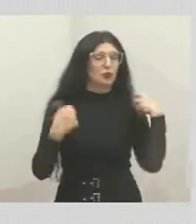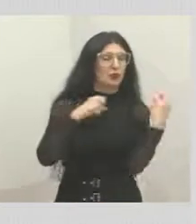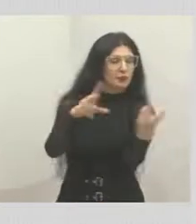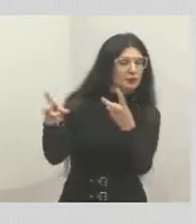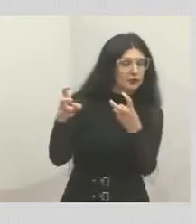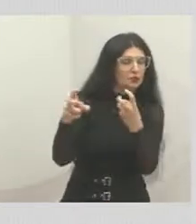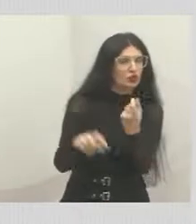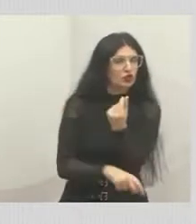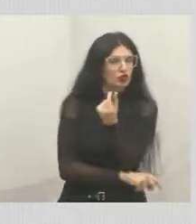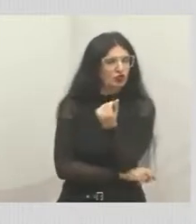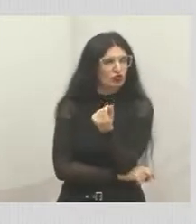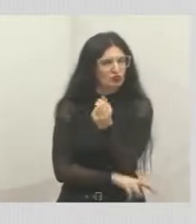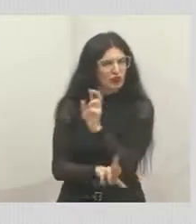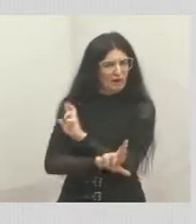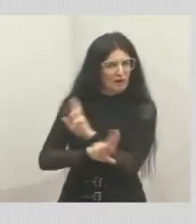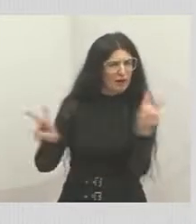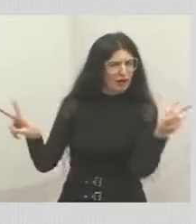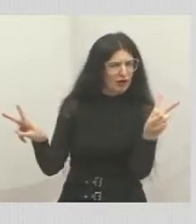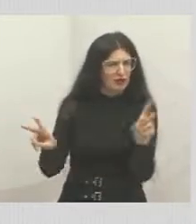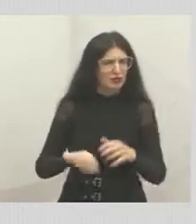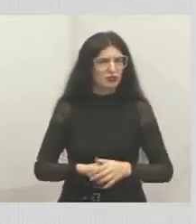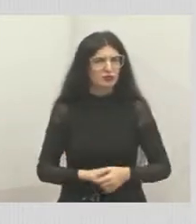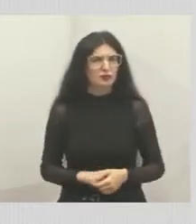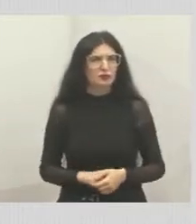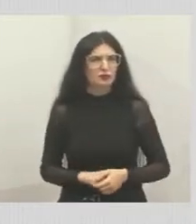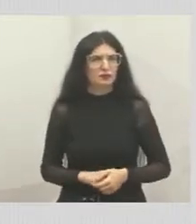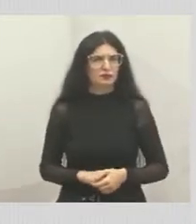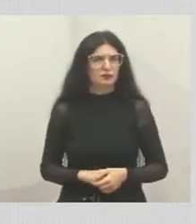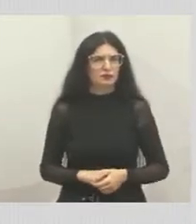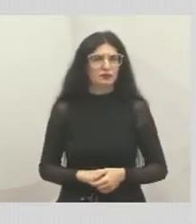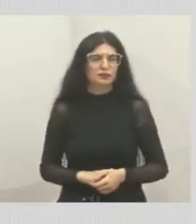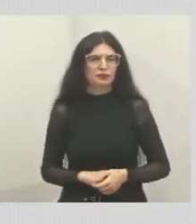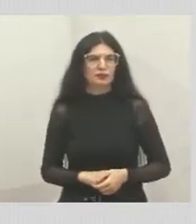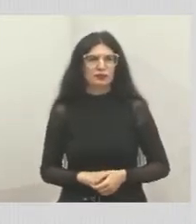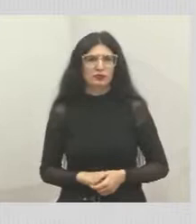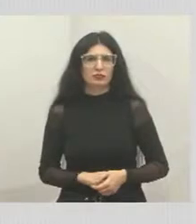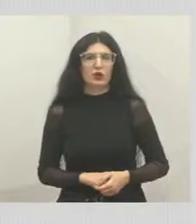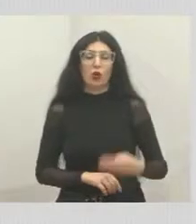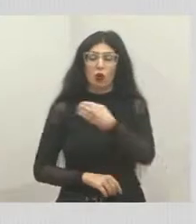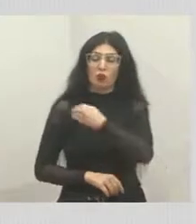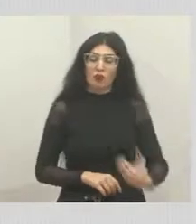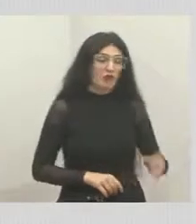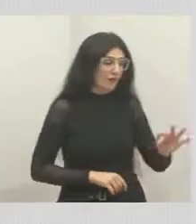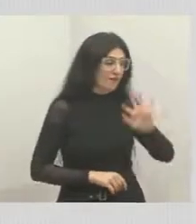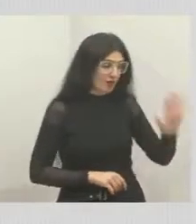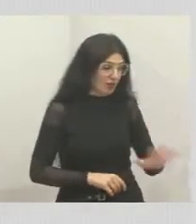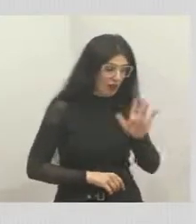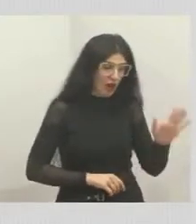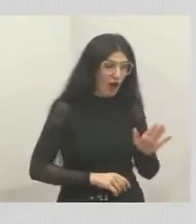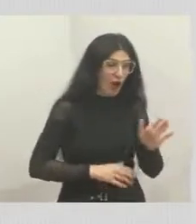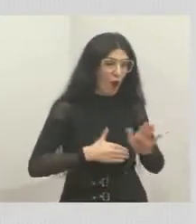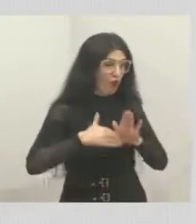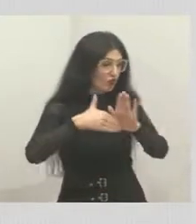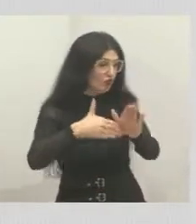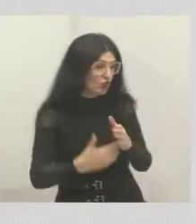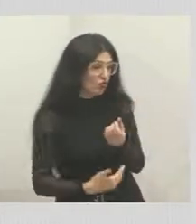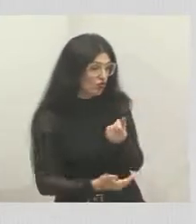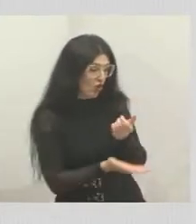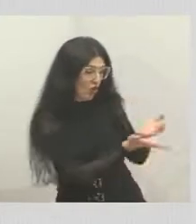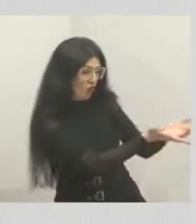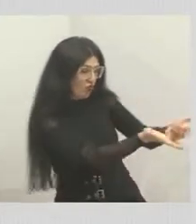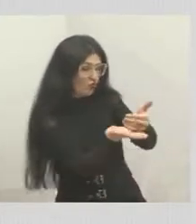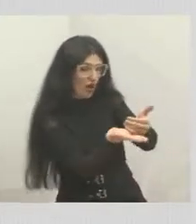é diferenciado porque ele não conta com o valor que o governo federal repassou para nós esse ano, que é um apoio